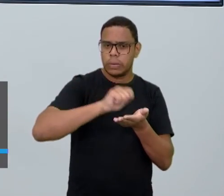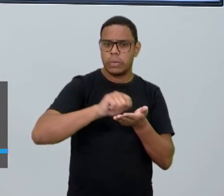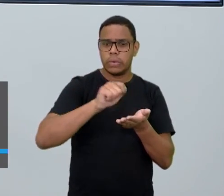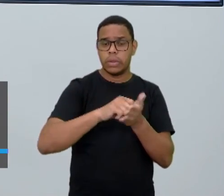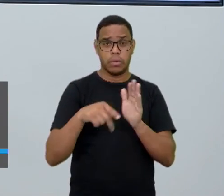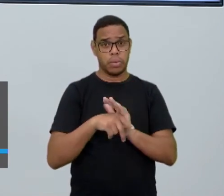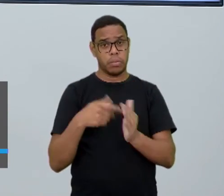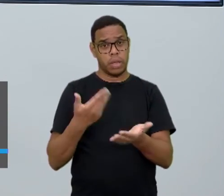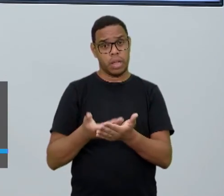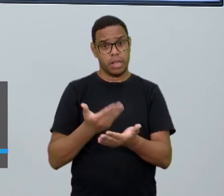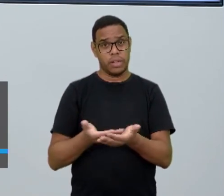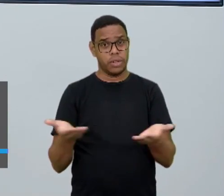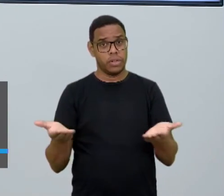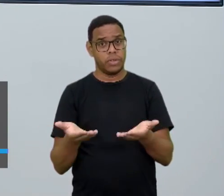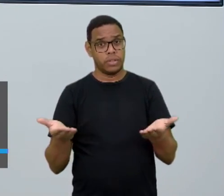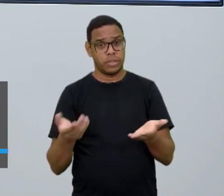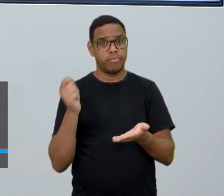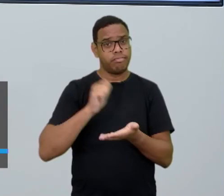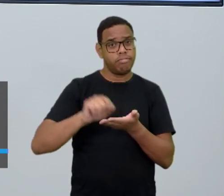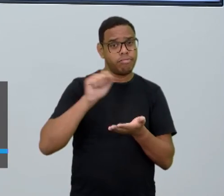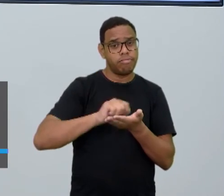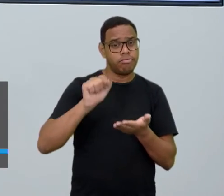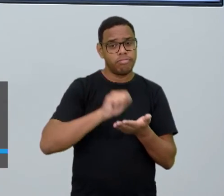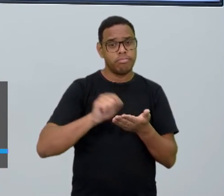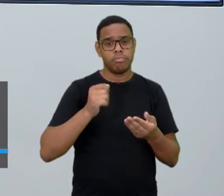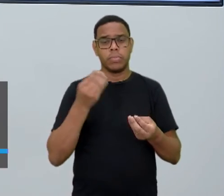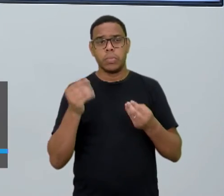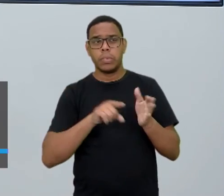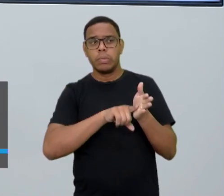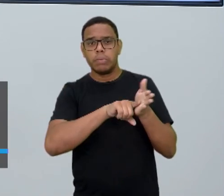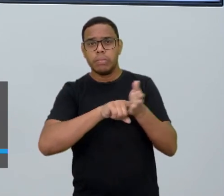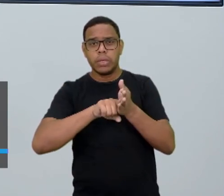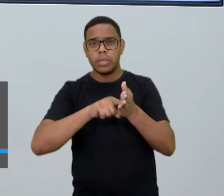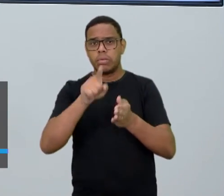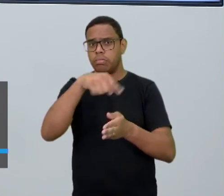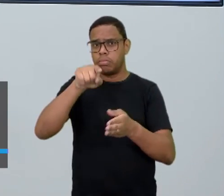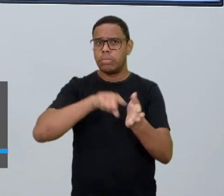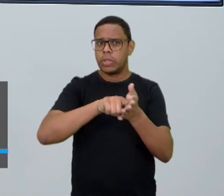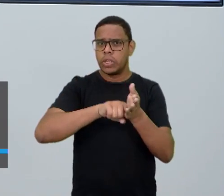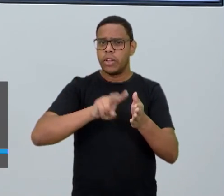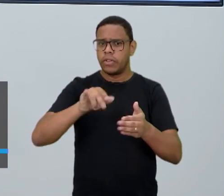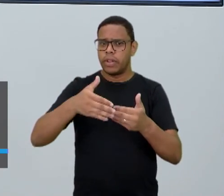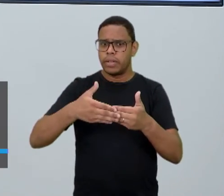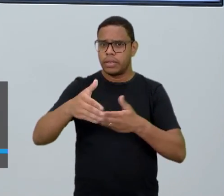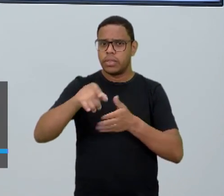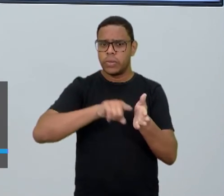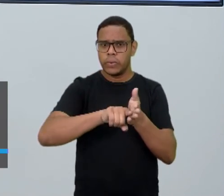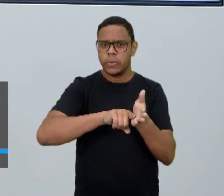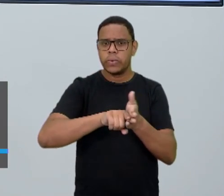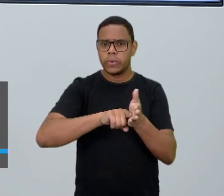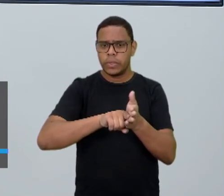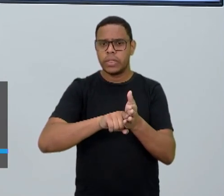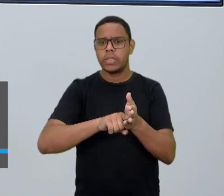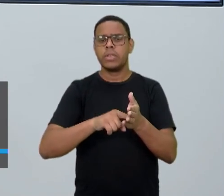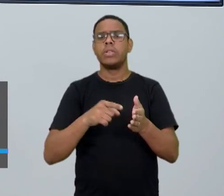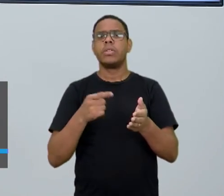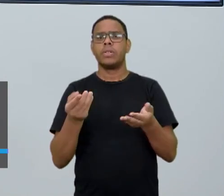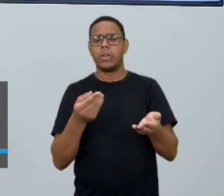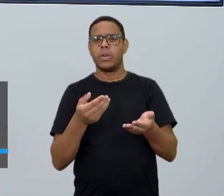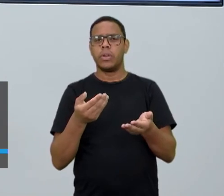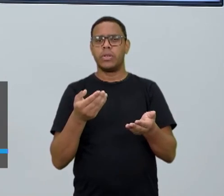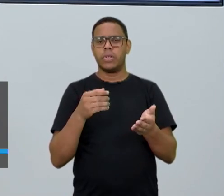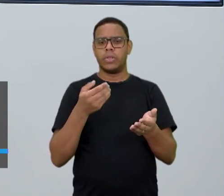referente à nossa aula, mas de todas as pesquisas que vocês vão fazendo aí ao longo então do nosso